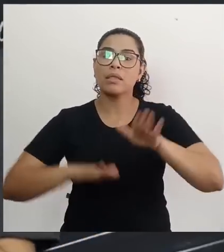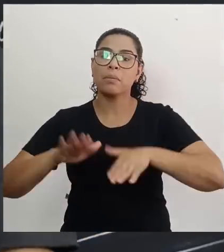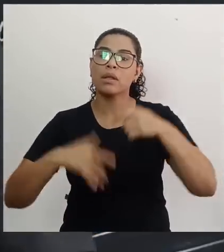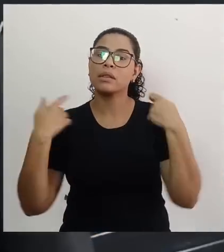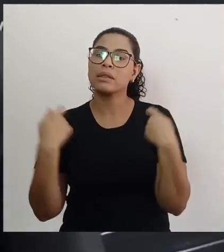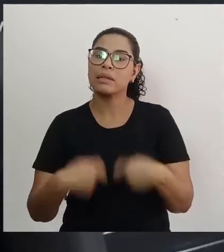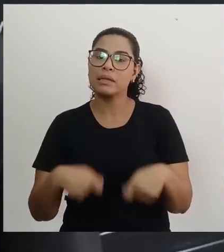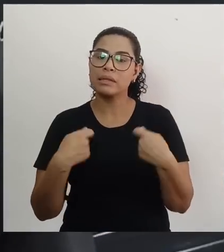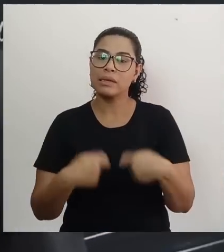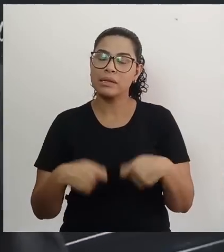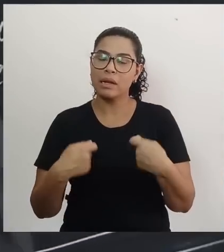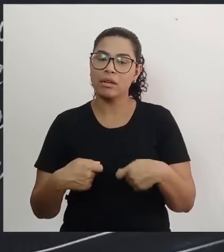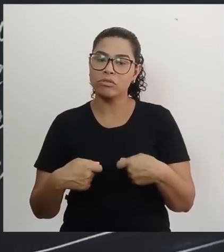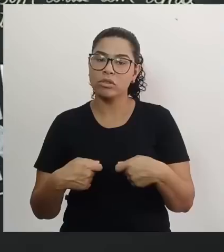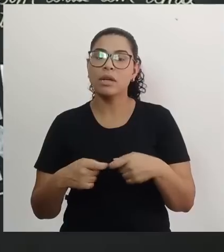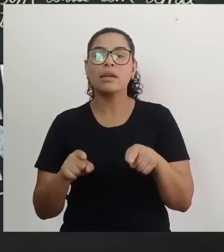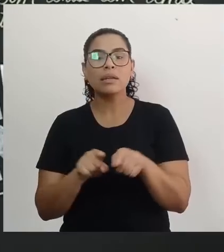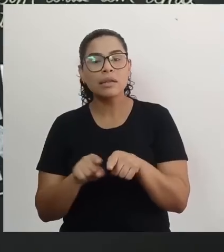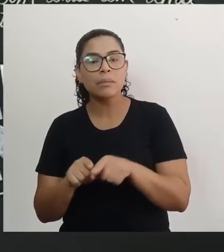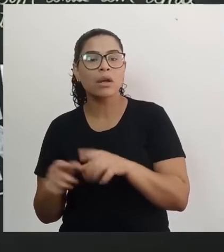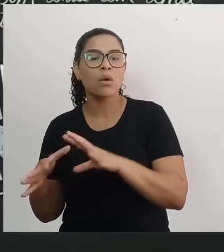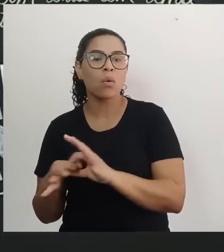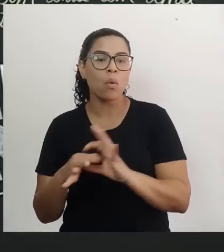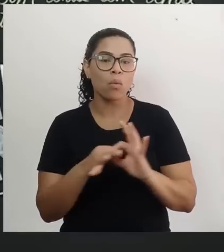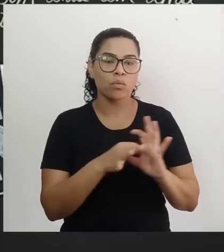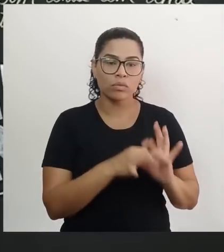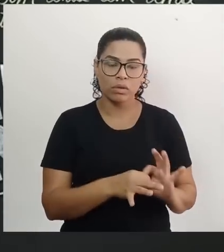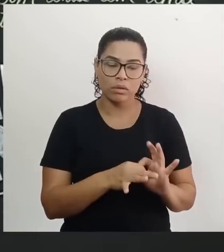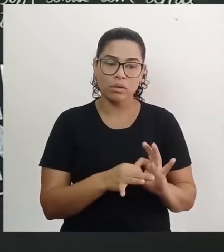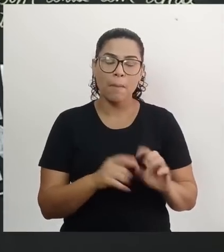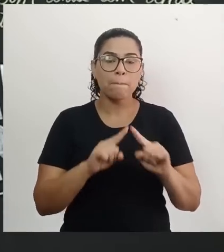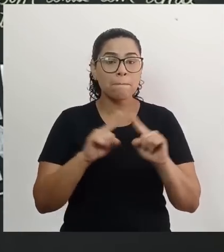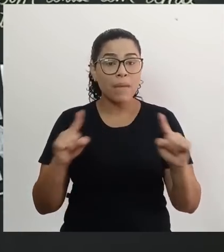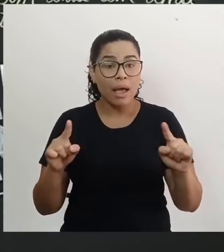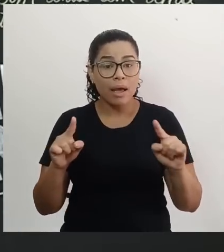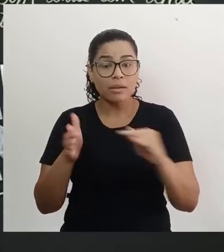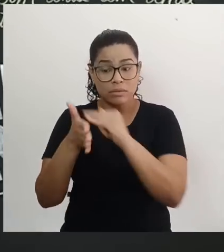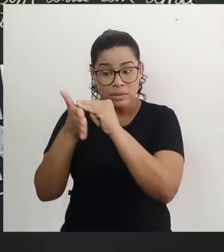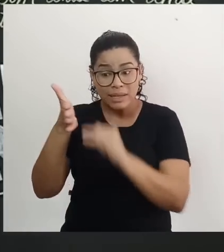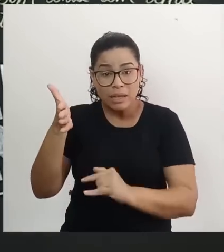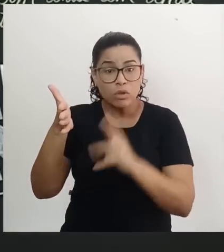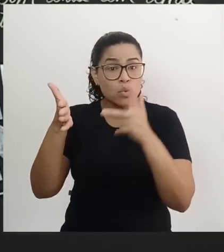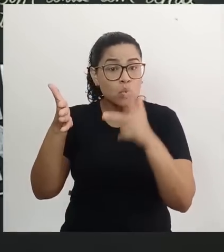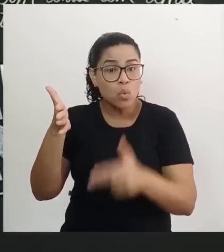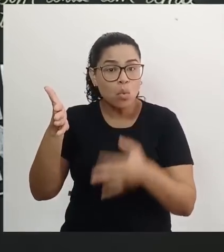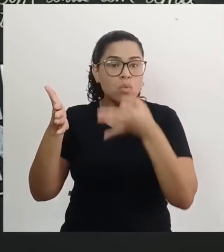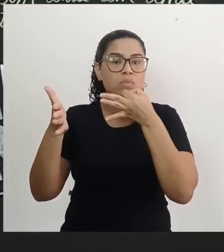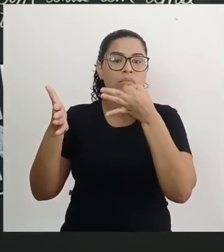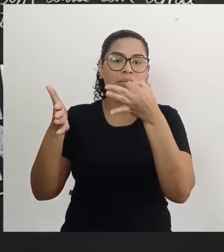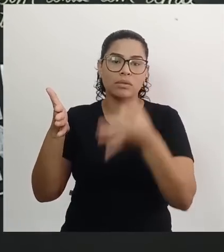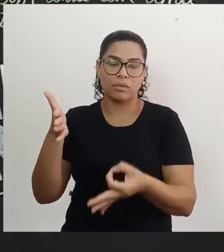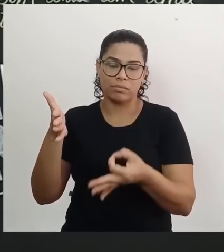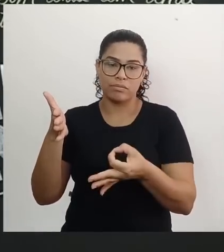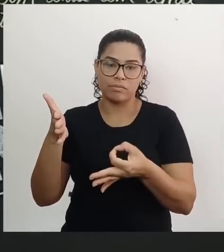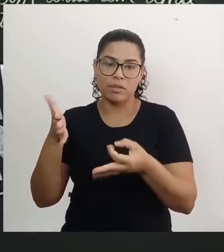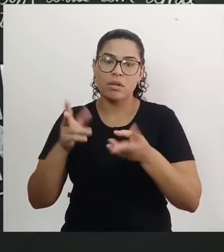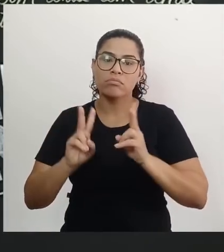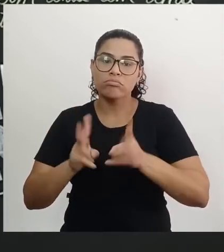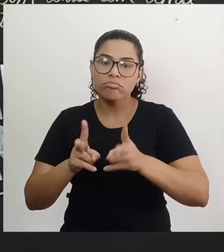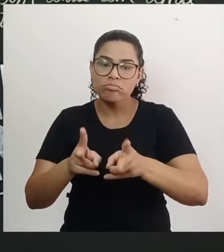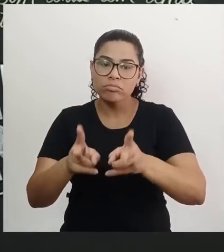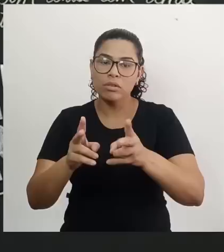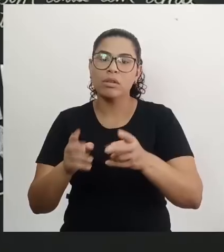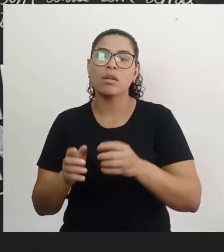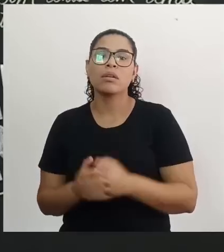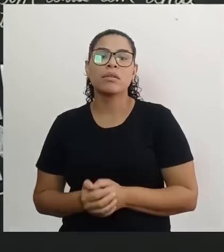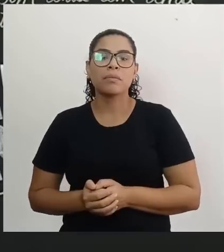necessidade e do contexto. Mas a estrutura textual é a mesma de um texto de opinião, ok? Ela segue essa rigidez